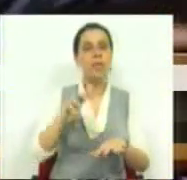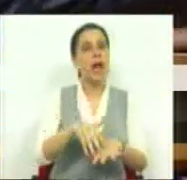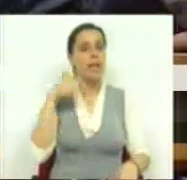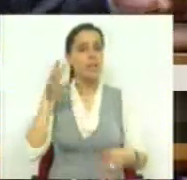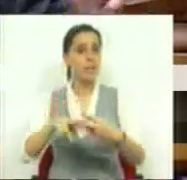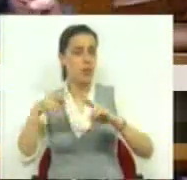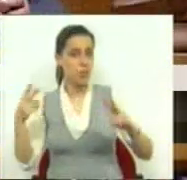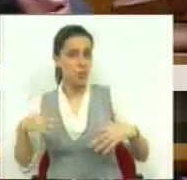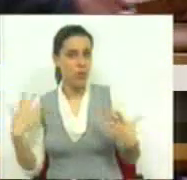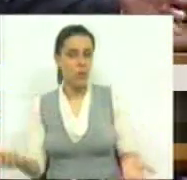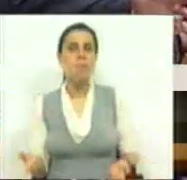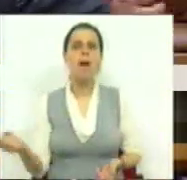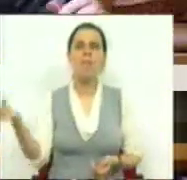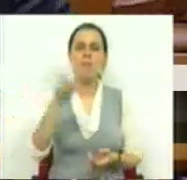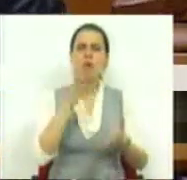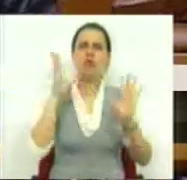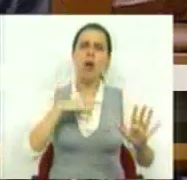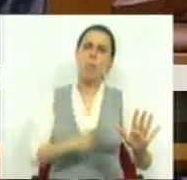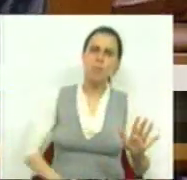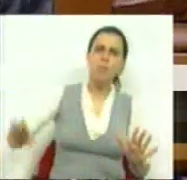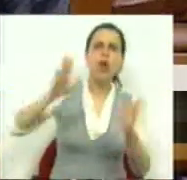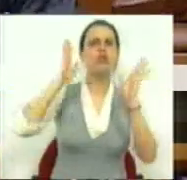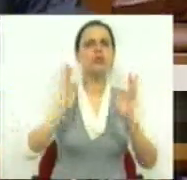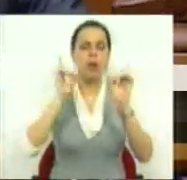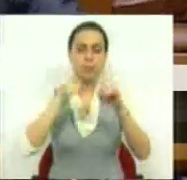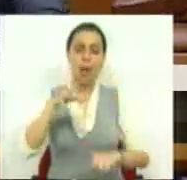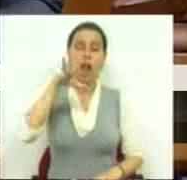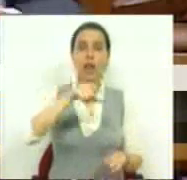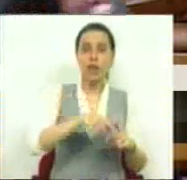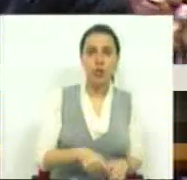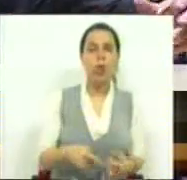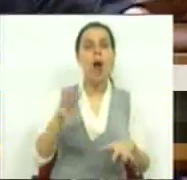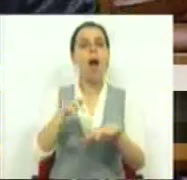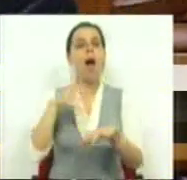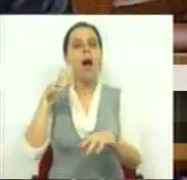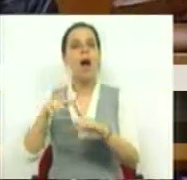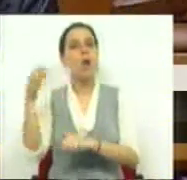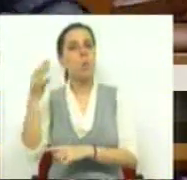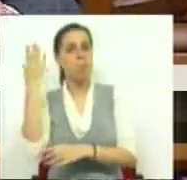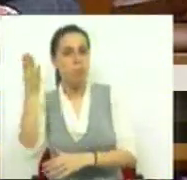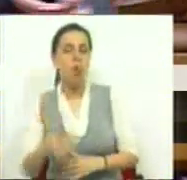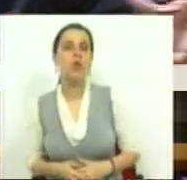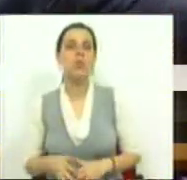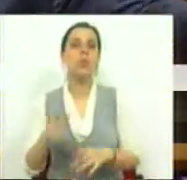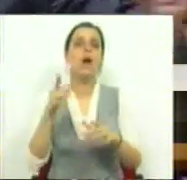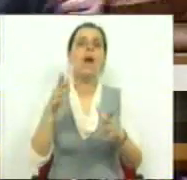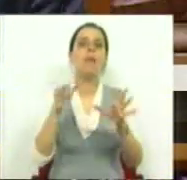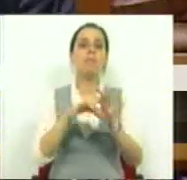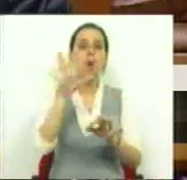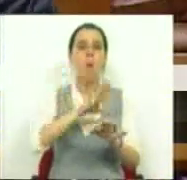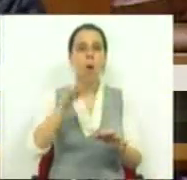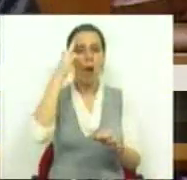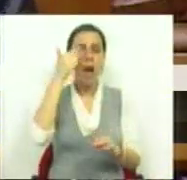assembleias municipais, muitas já em todo o país, a começar por Lisboa, a Assembleia Metropolitana do Porto, a Assembleia Legislativa da